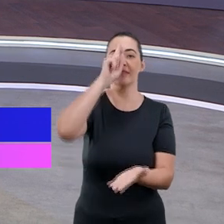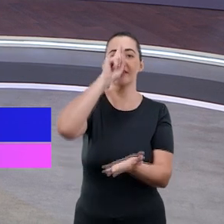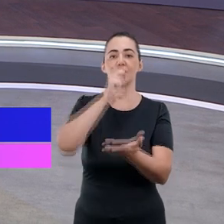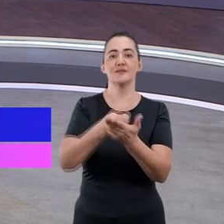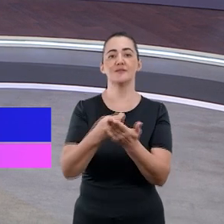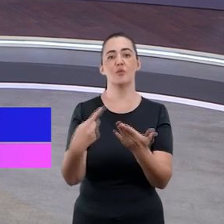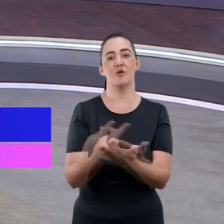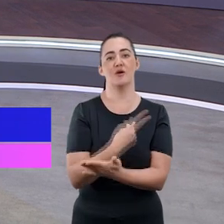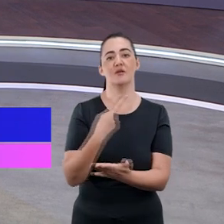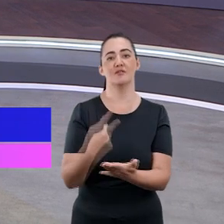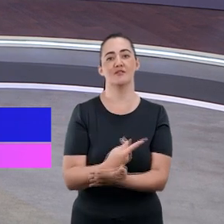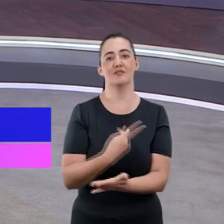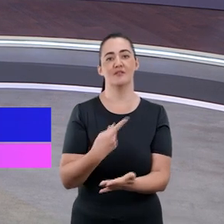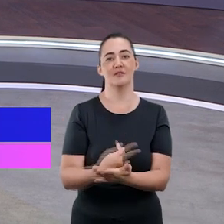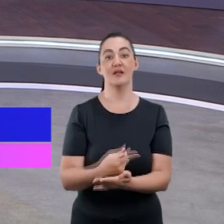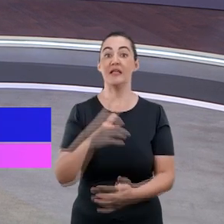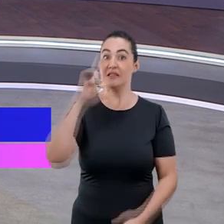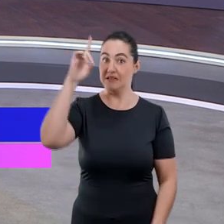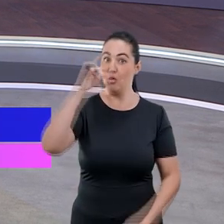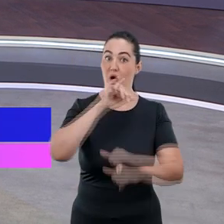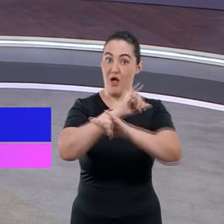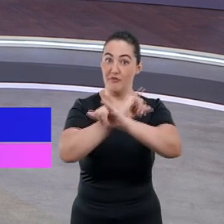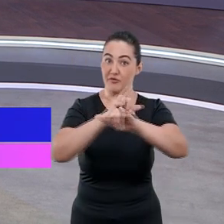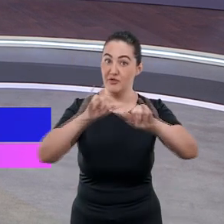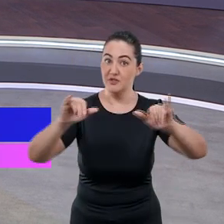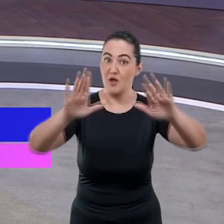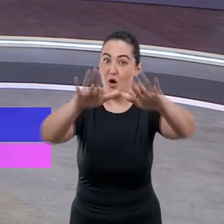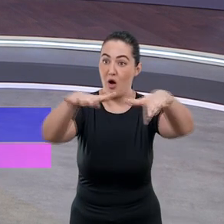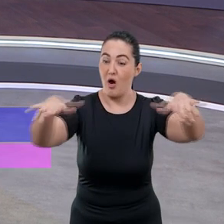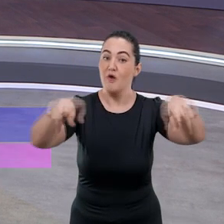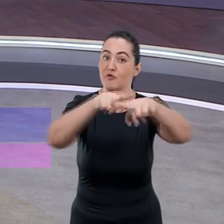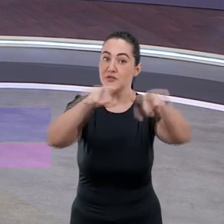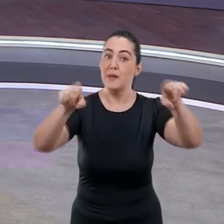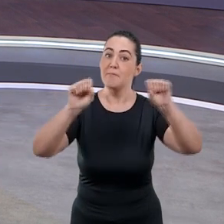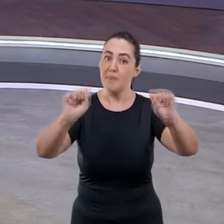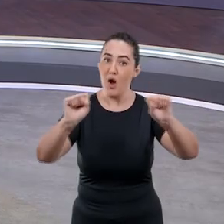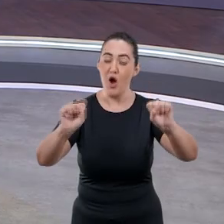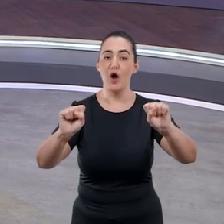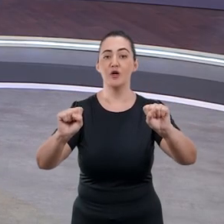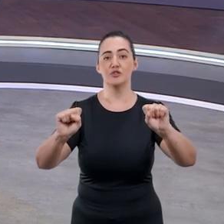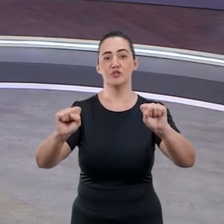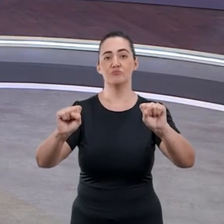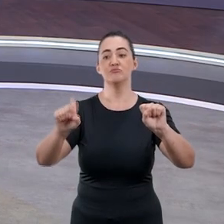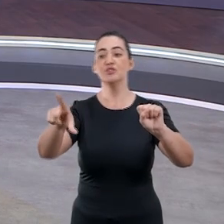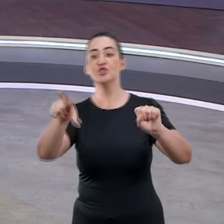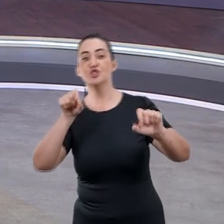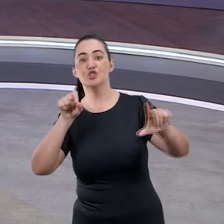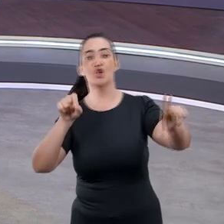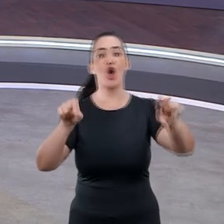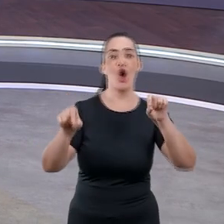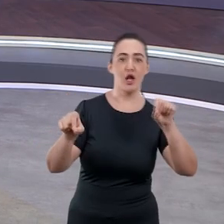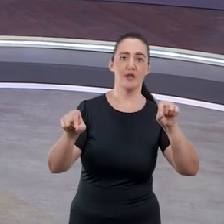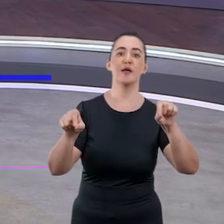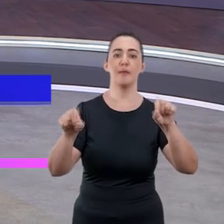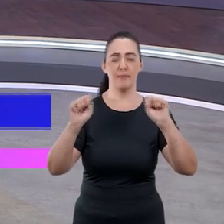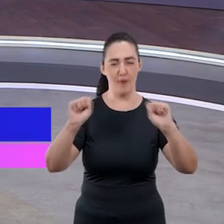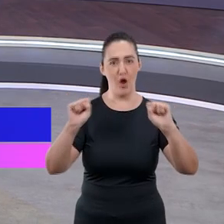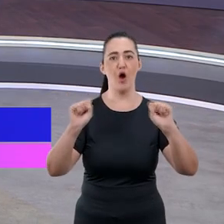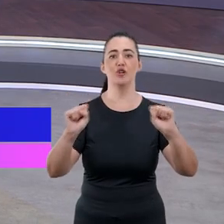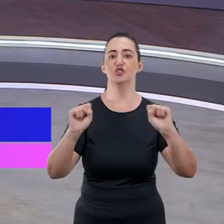um anjo. Embora Deus tivesse advertido, embora Deus tivesse orientado, não existe, meus amigos, uma